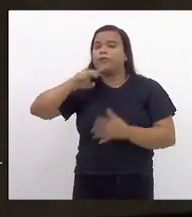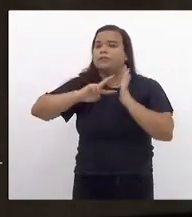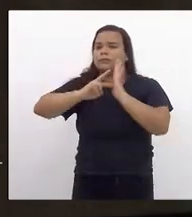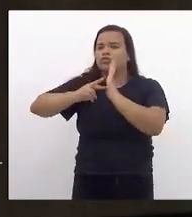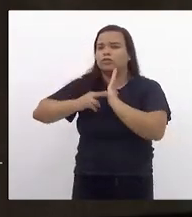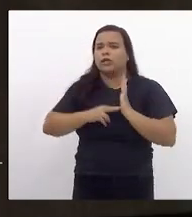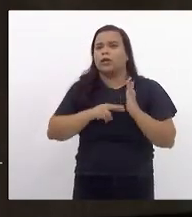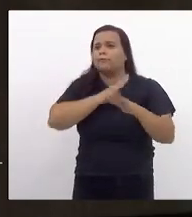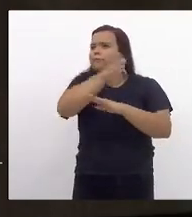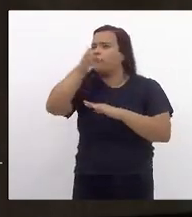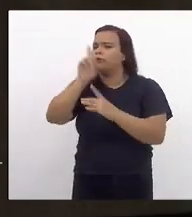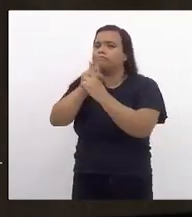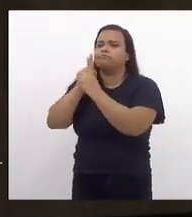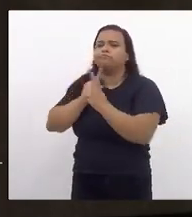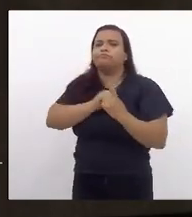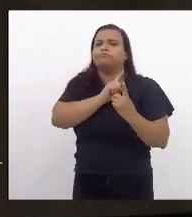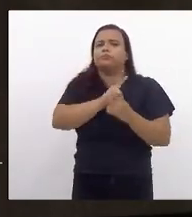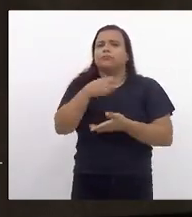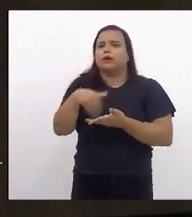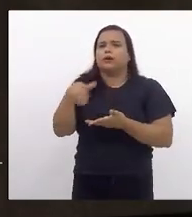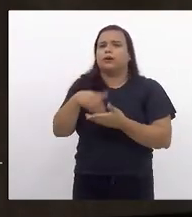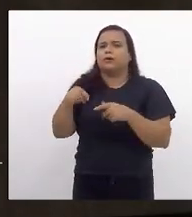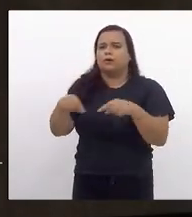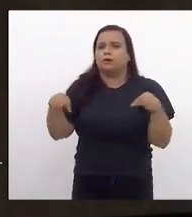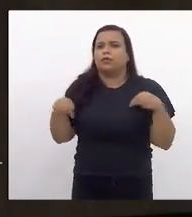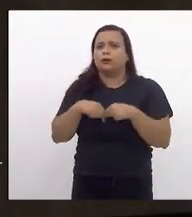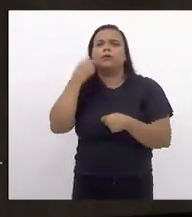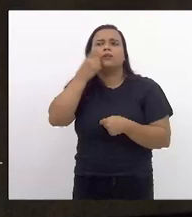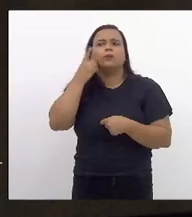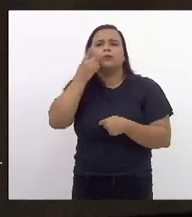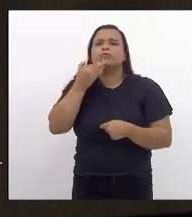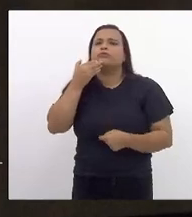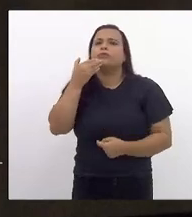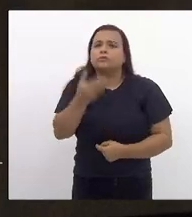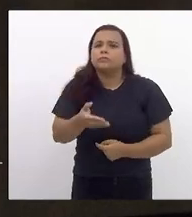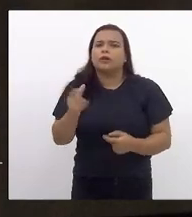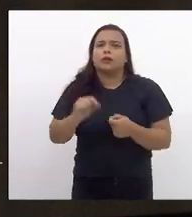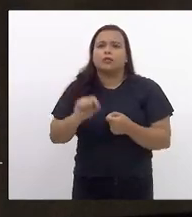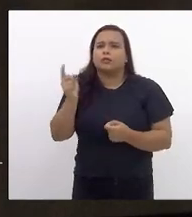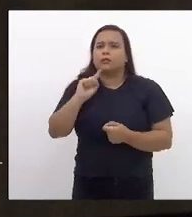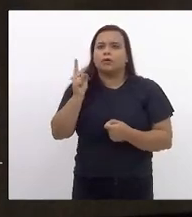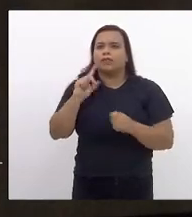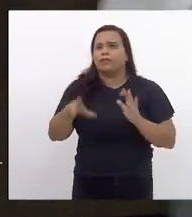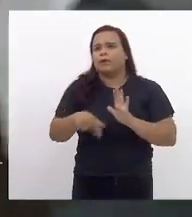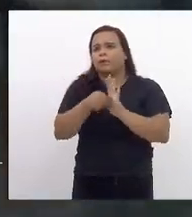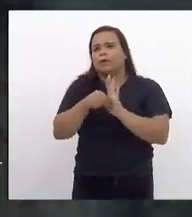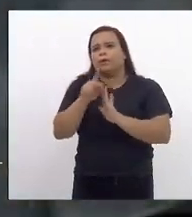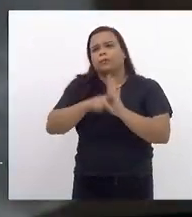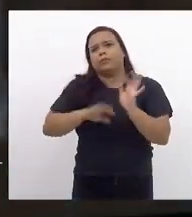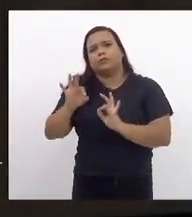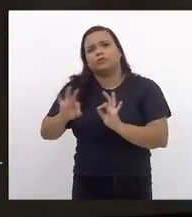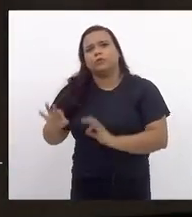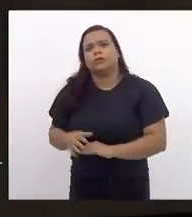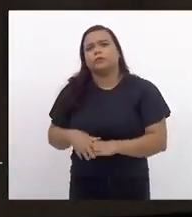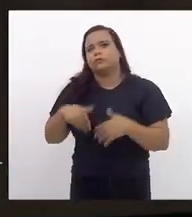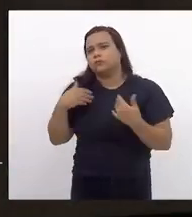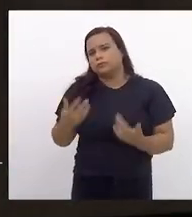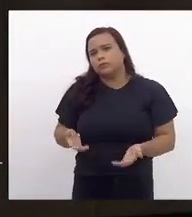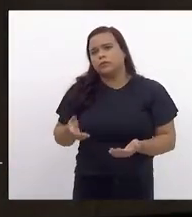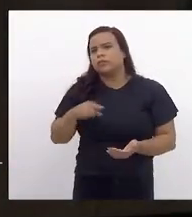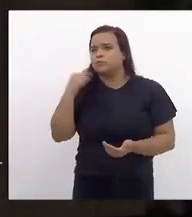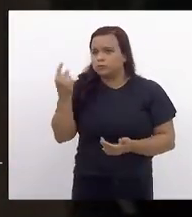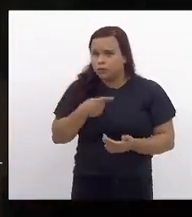dos deputados solicitar que não emendássemos o projeto. E assim